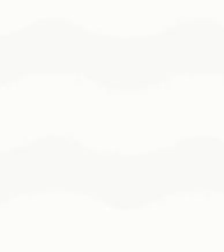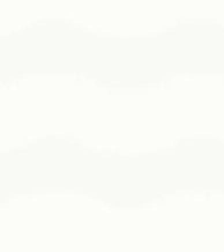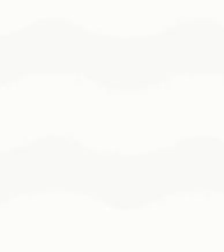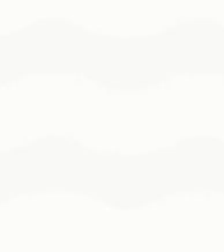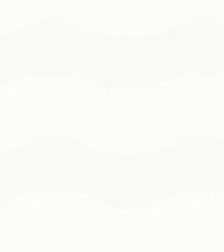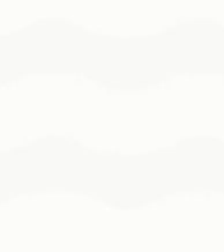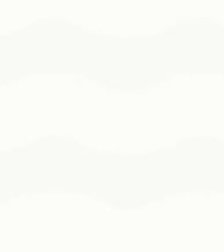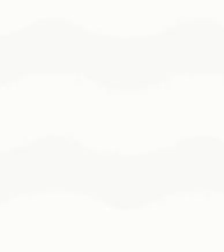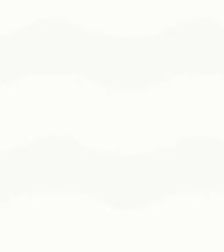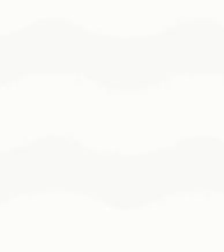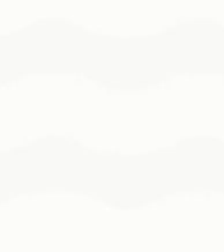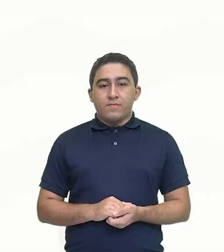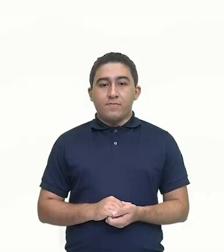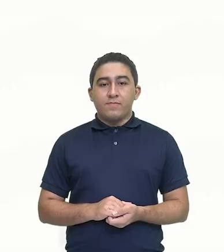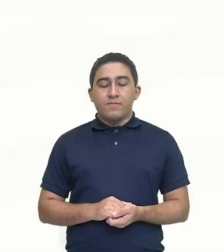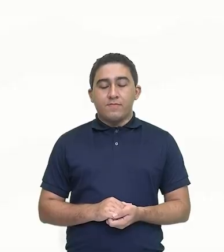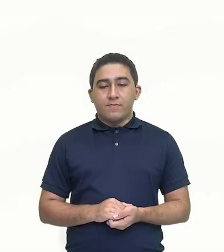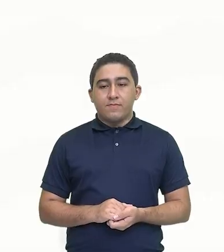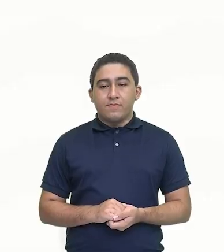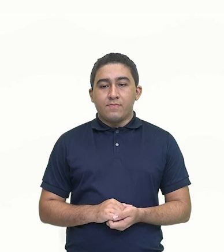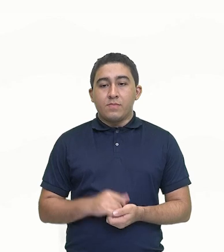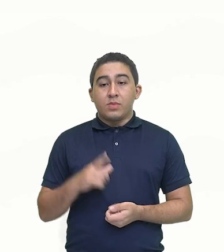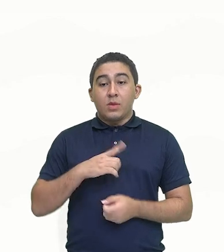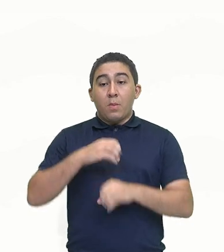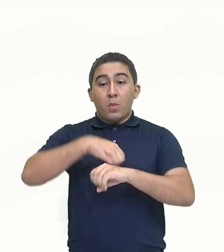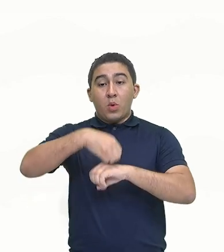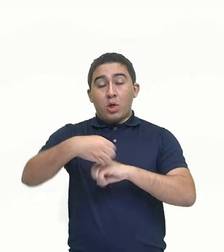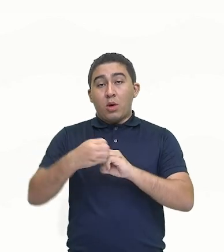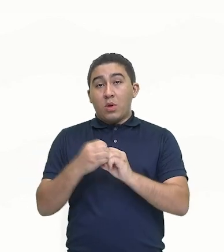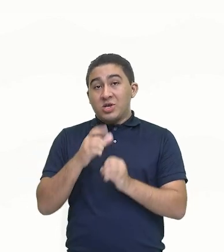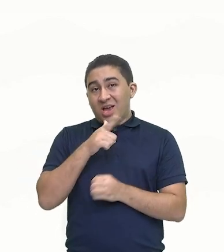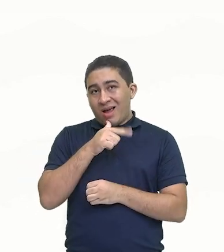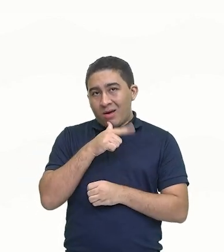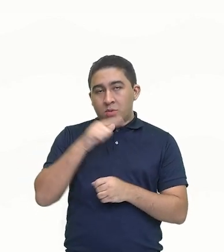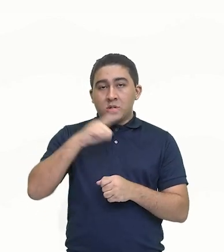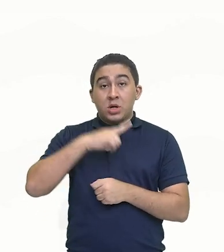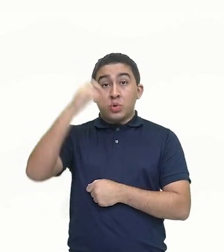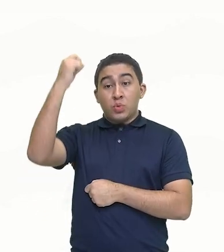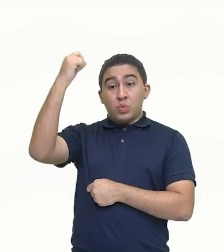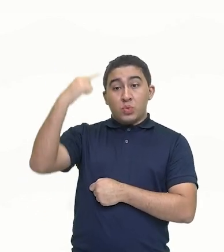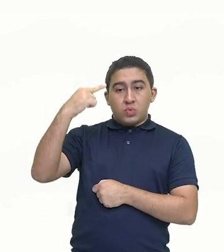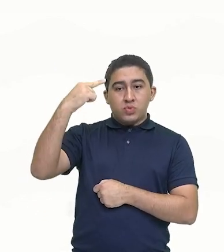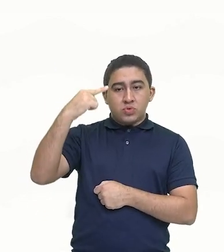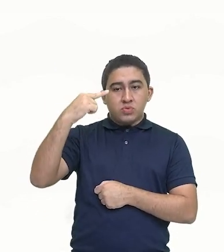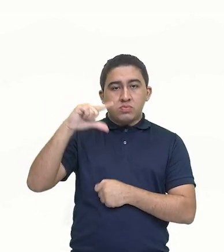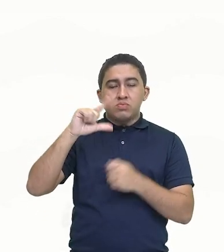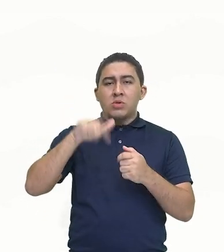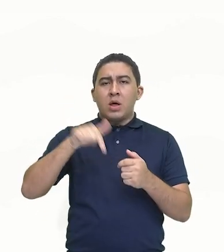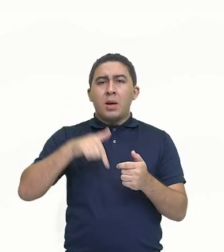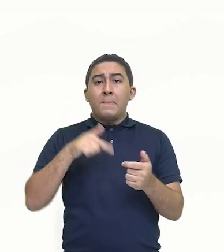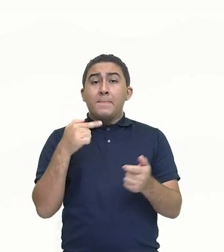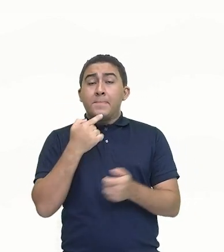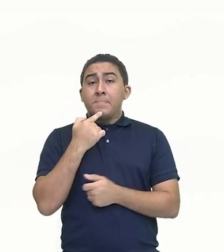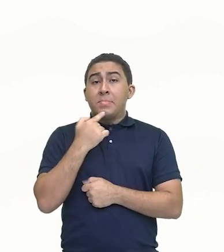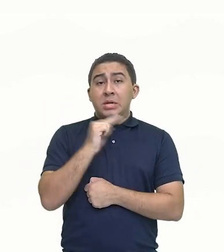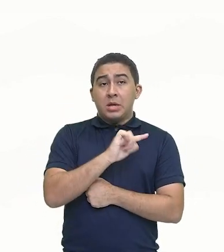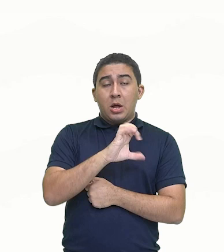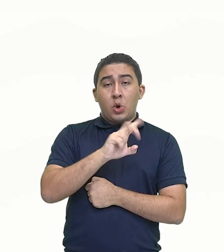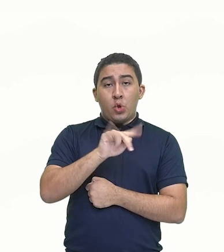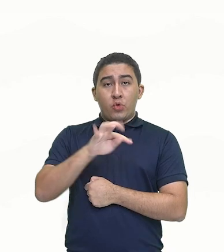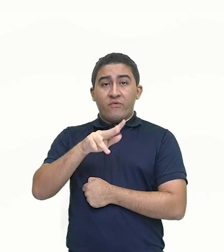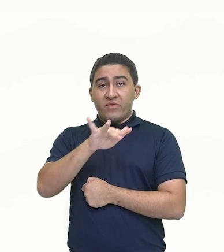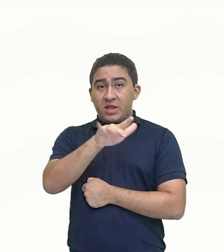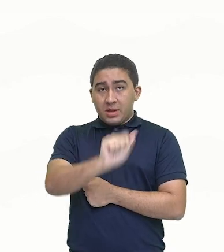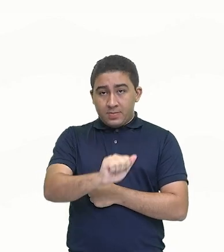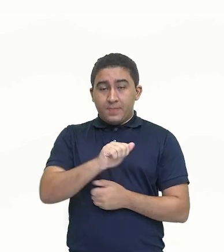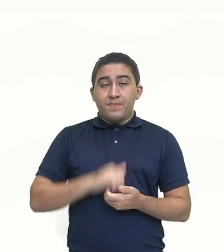aí a molécula de água na presença de luz, que vai ocorrer lá na clorofila, né? E essa quebra